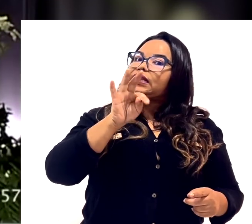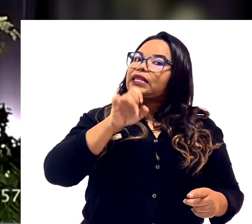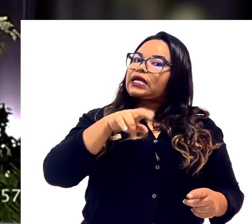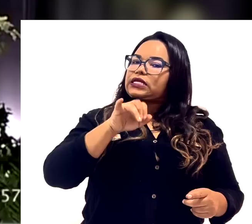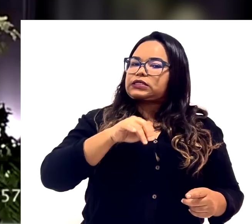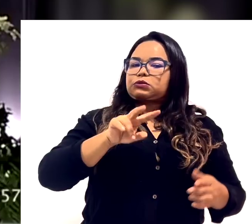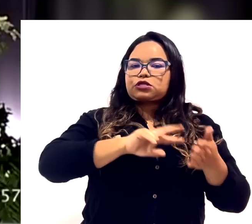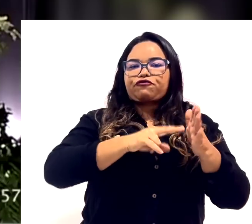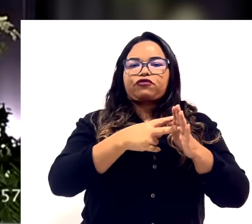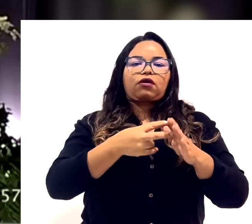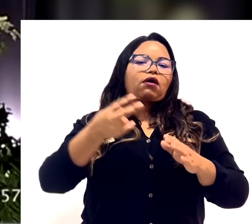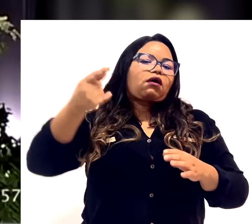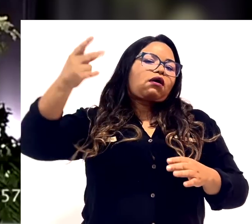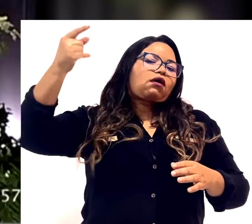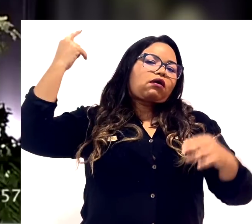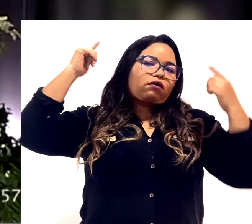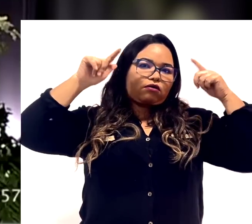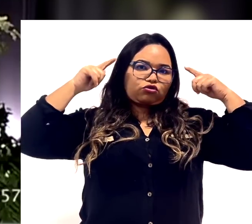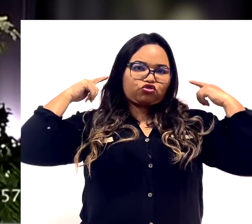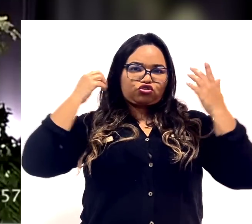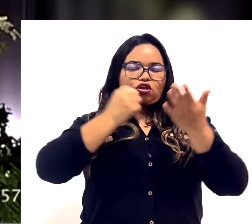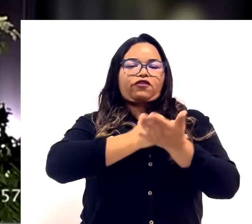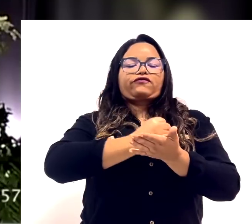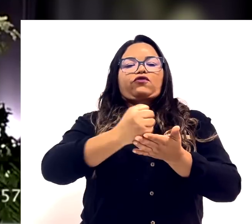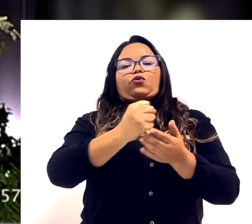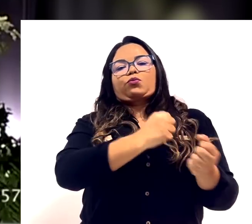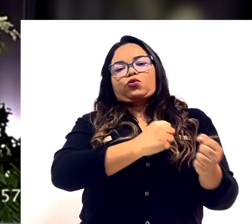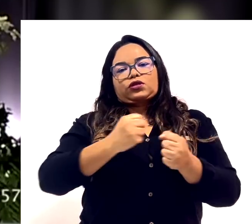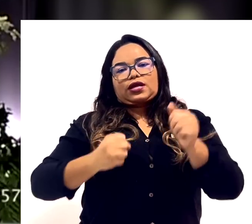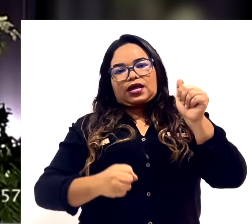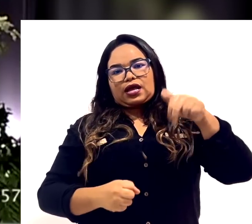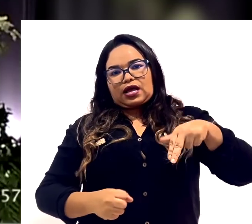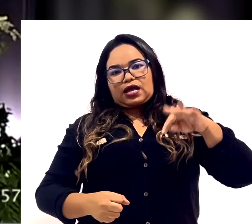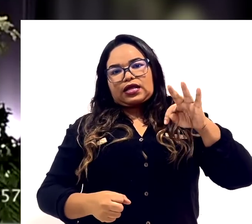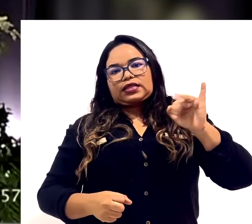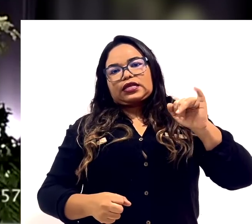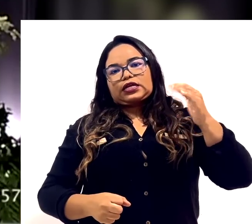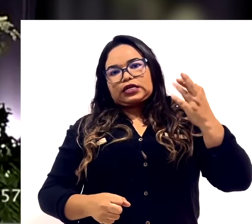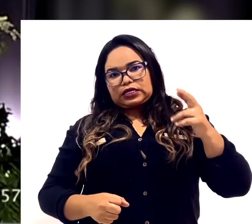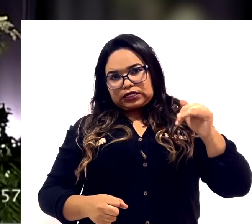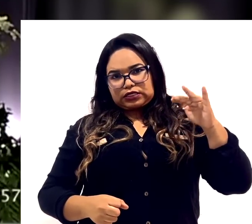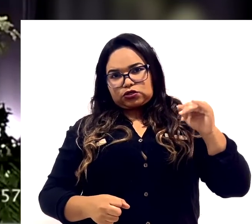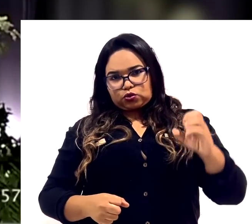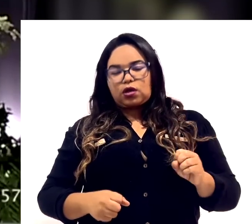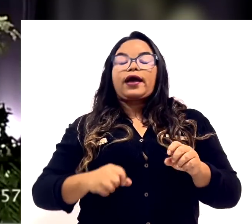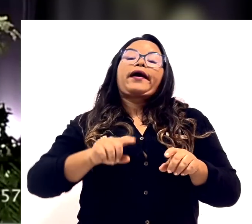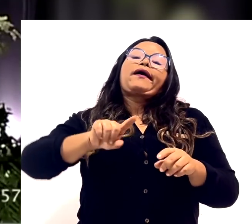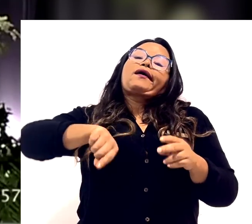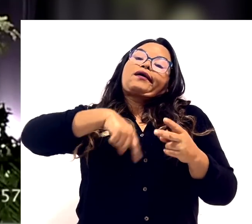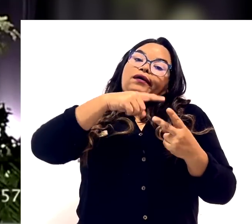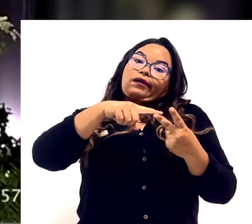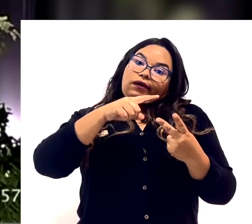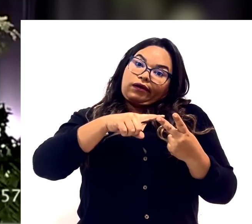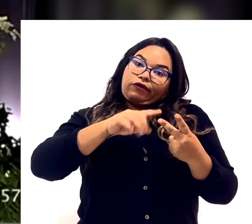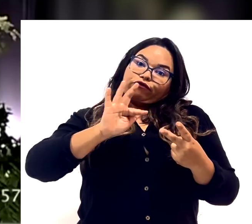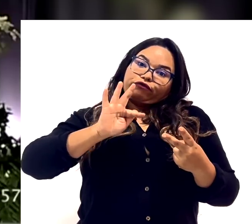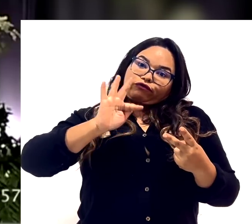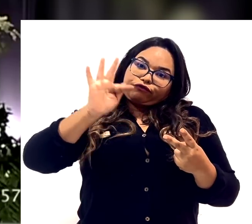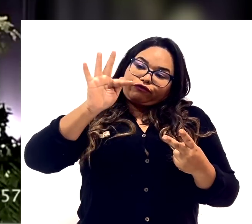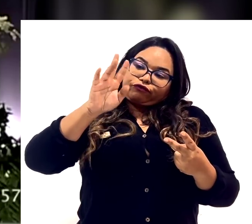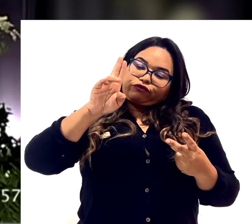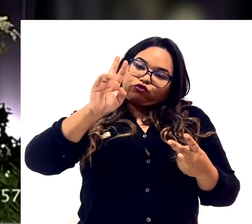passado, no tempo dos gregos, e o futurismo ensina que ele virá no futuro, depois da igreja cristã ter sido